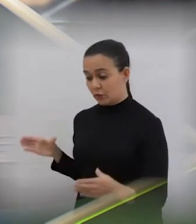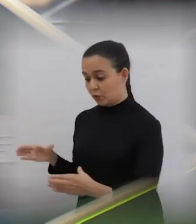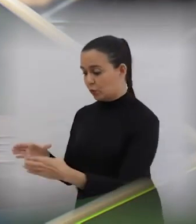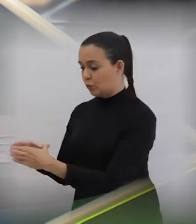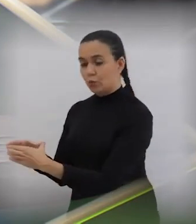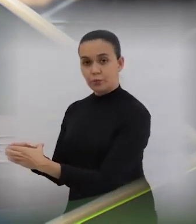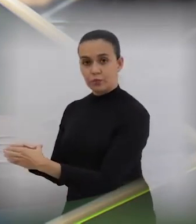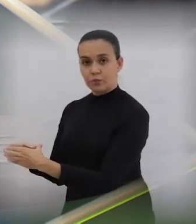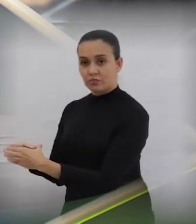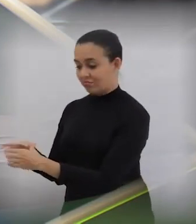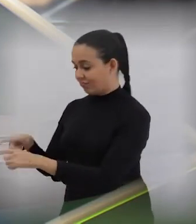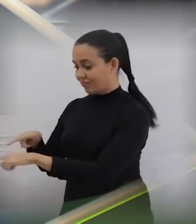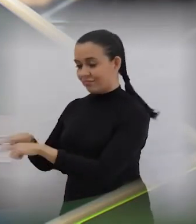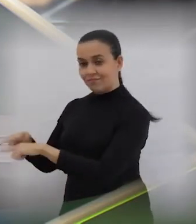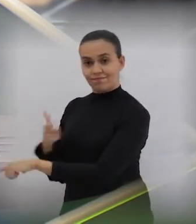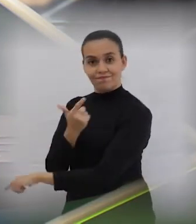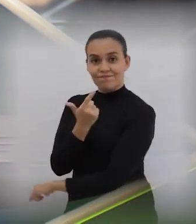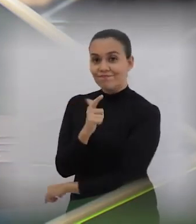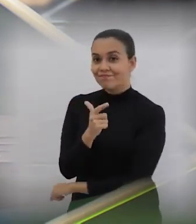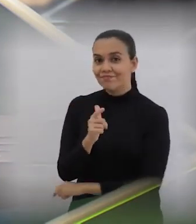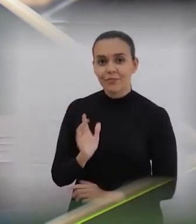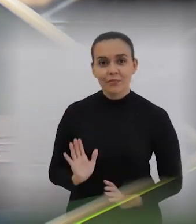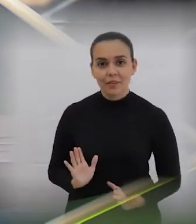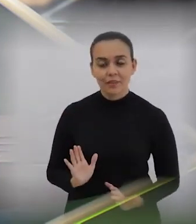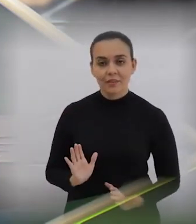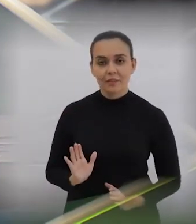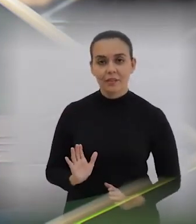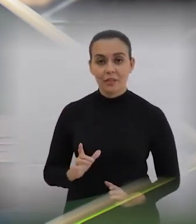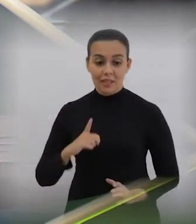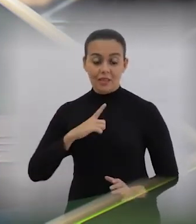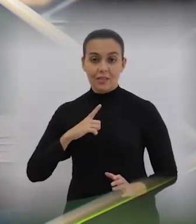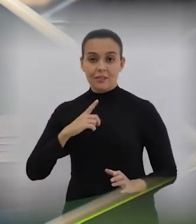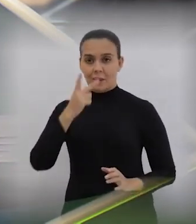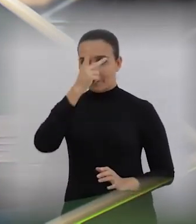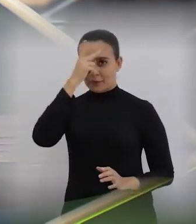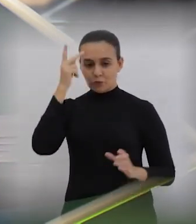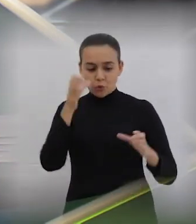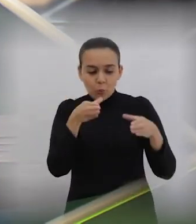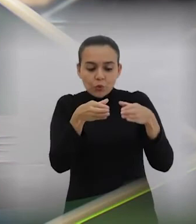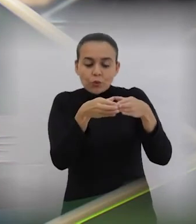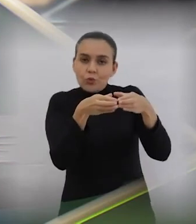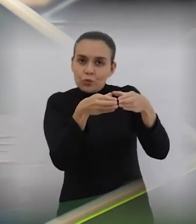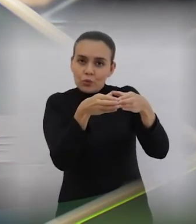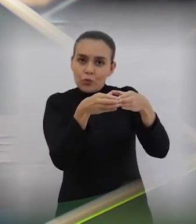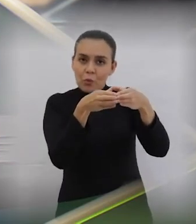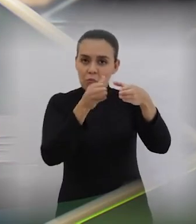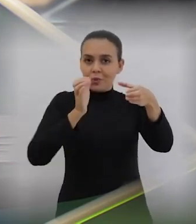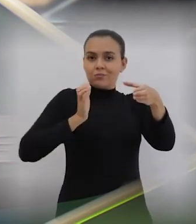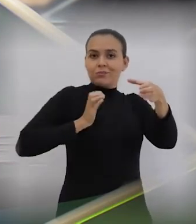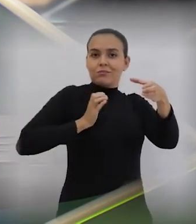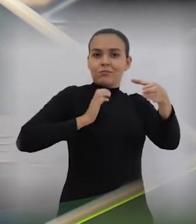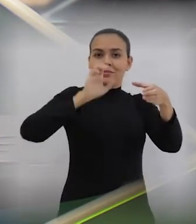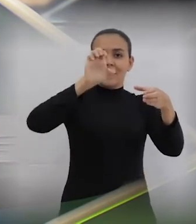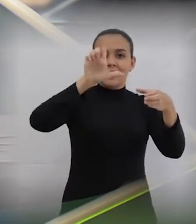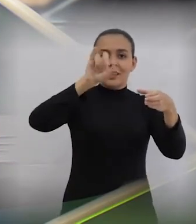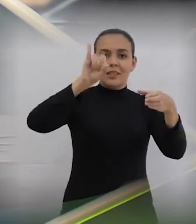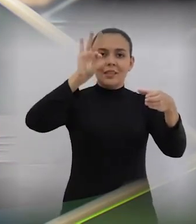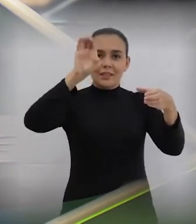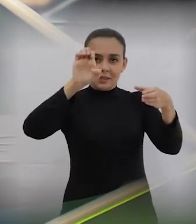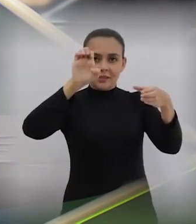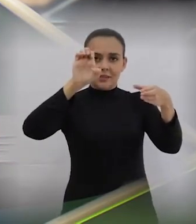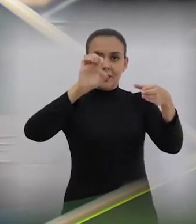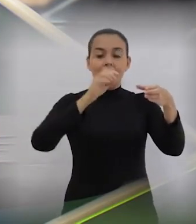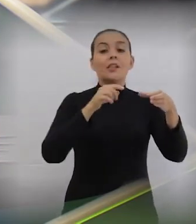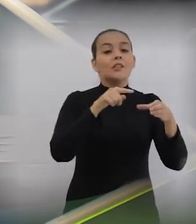uma massa que não vai ter o que fazer. E haverá uma pequena elite detentora do poder